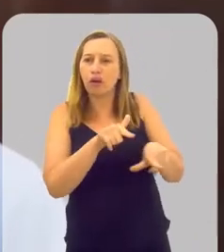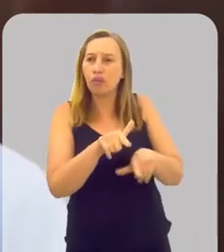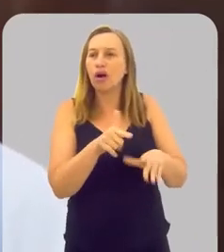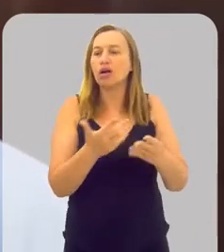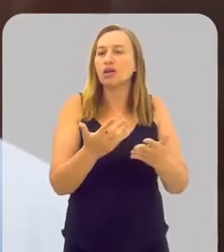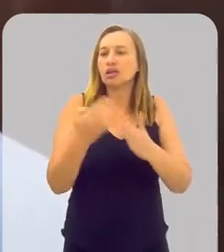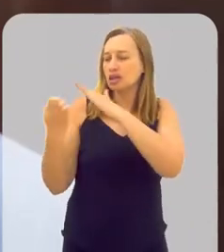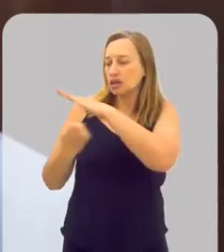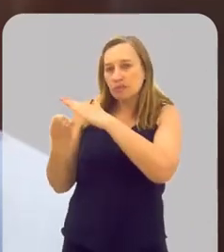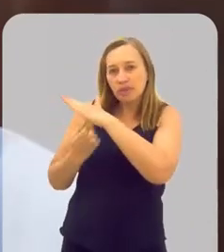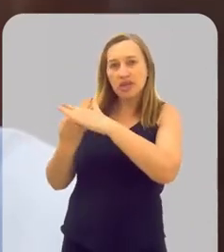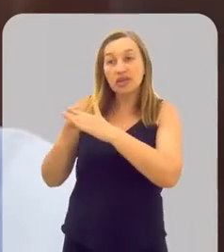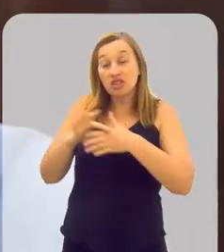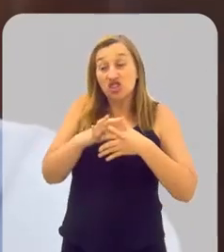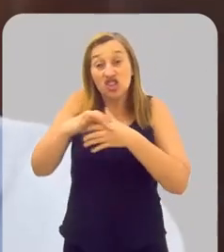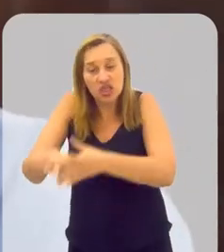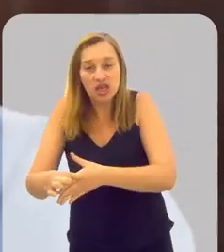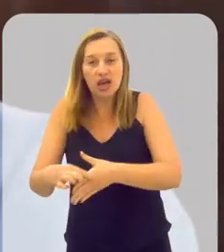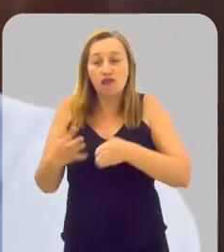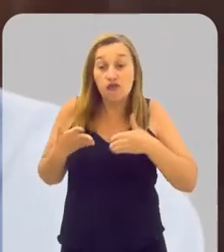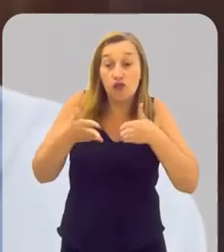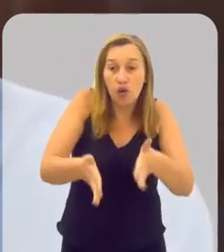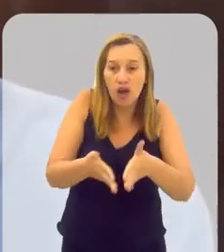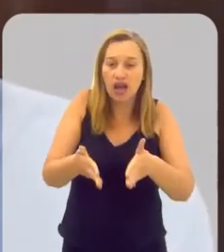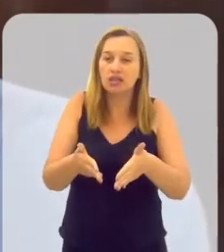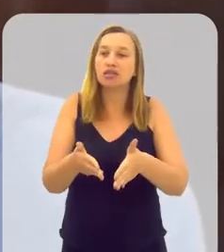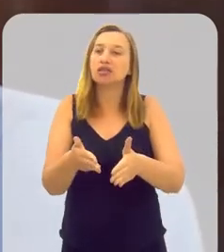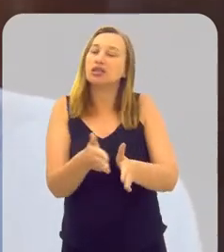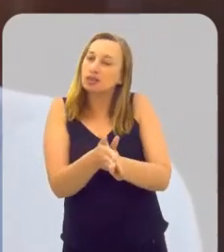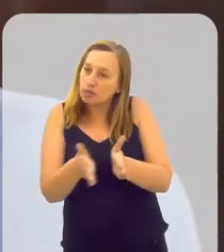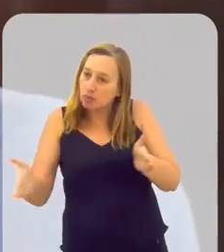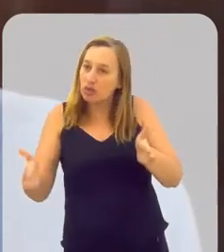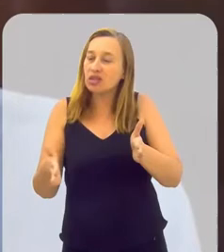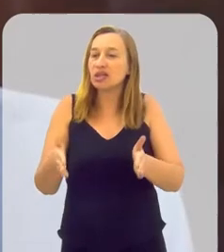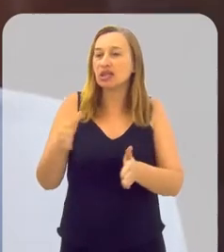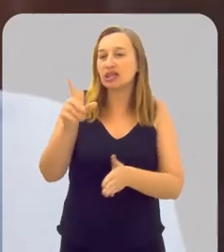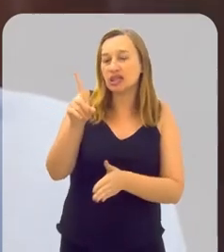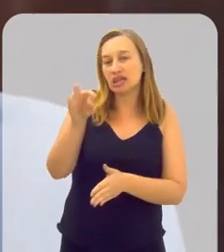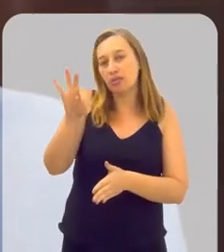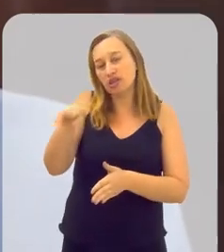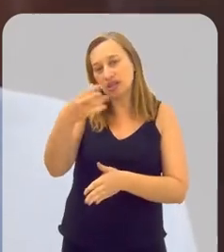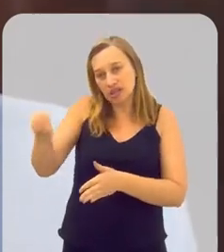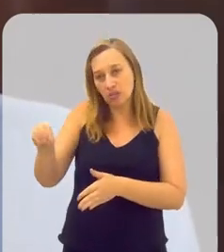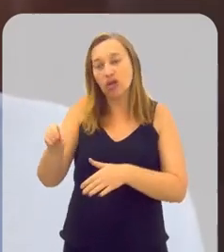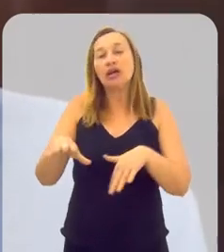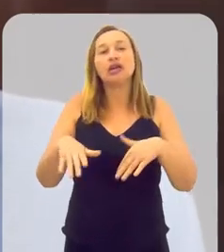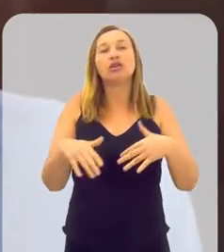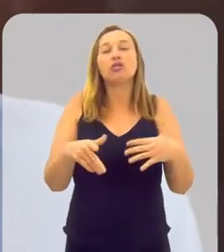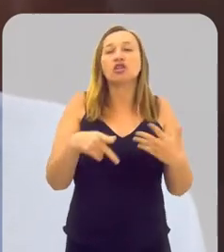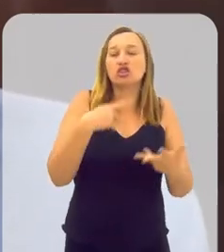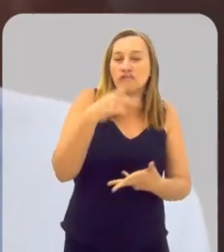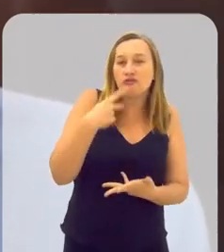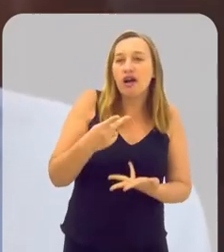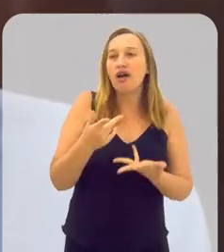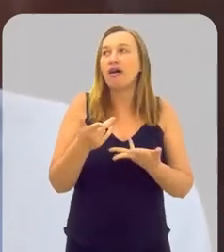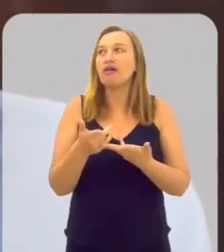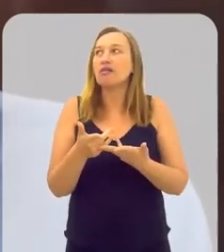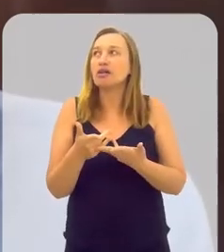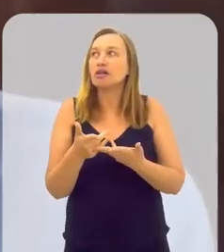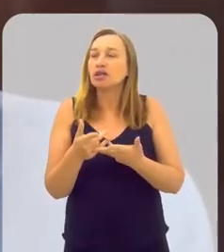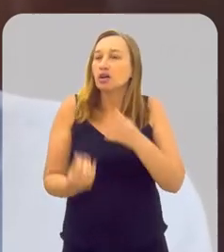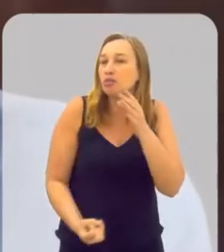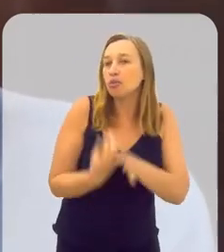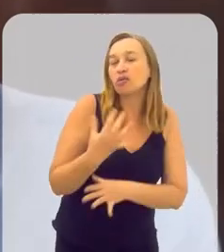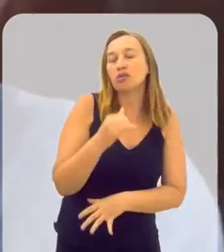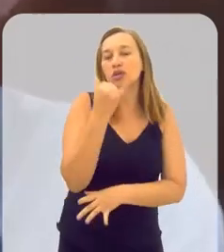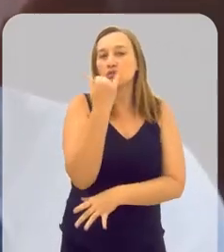a ser empresas de energia e focadas muito nesse processo de descarbonização. E aí, quando a gente fala da parte